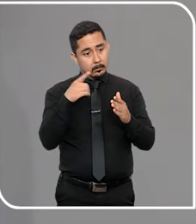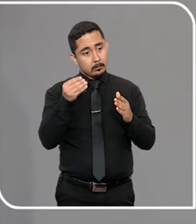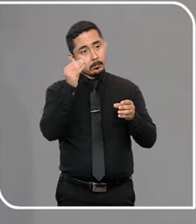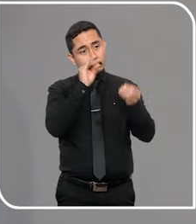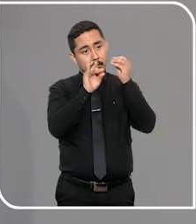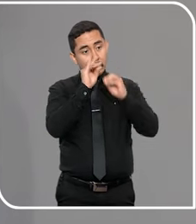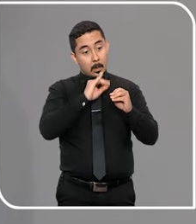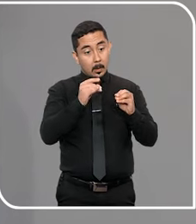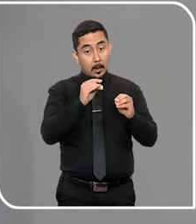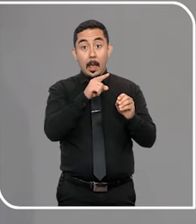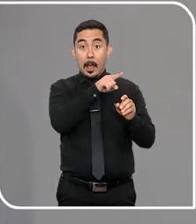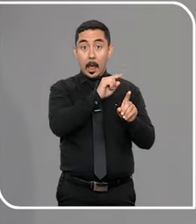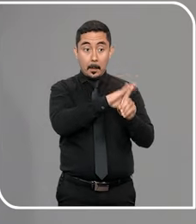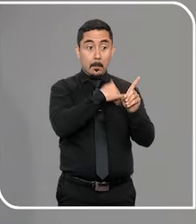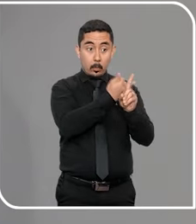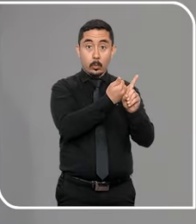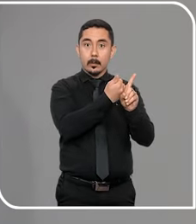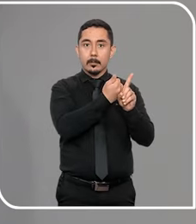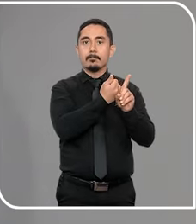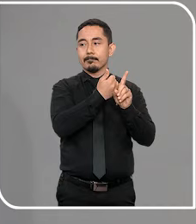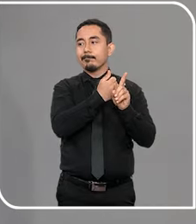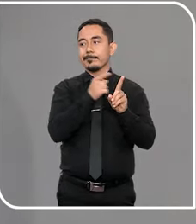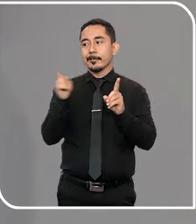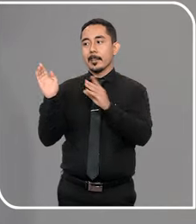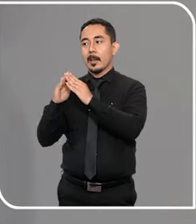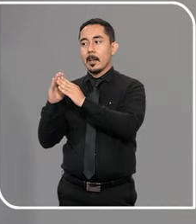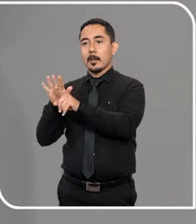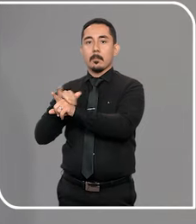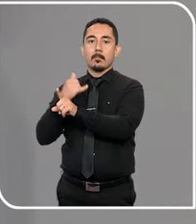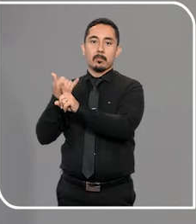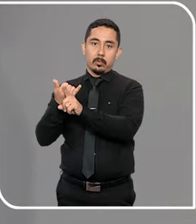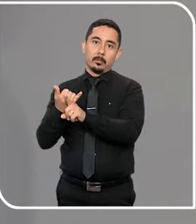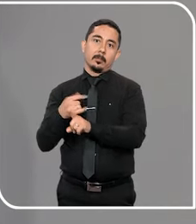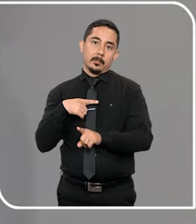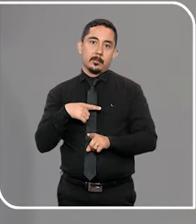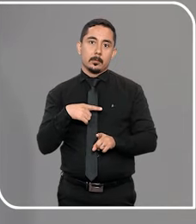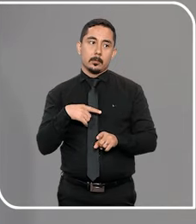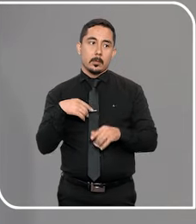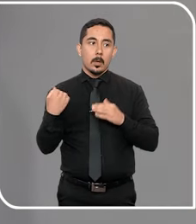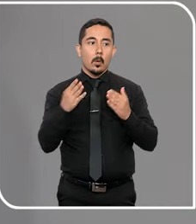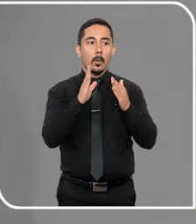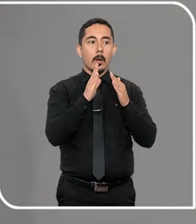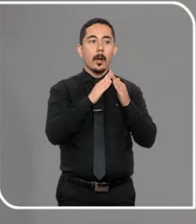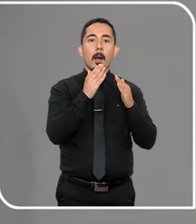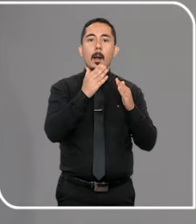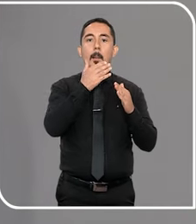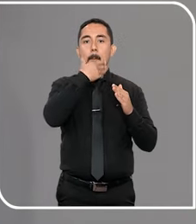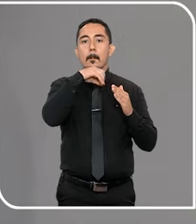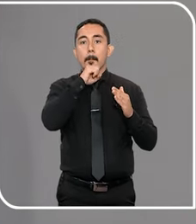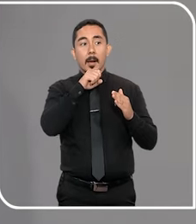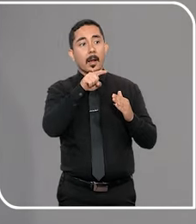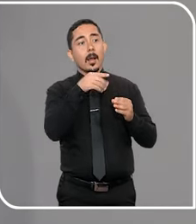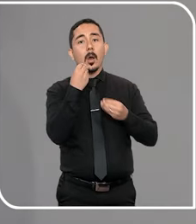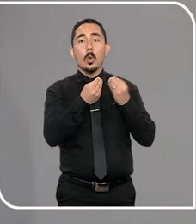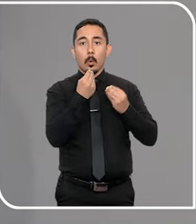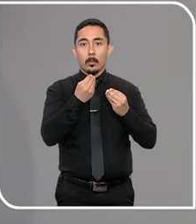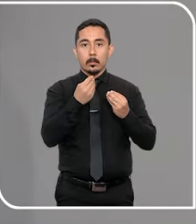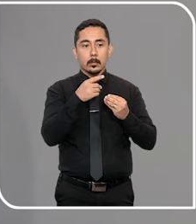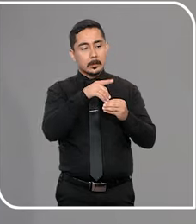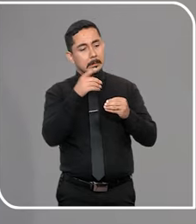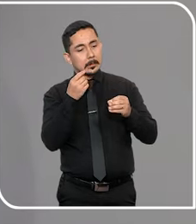Bullying é porque sofrem bullying em casa então assim que que ela escuta em casa dos pais como ela é